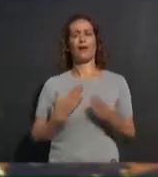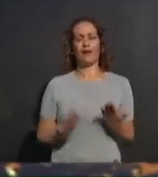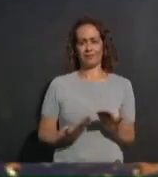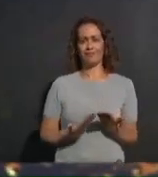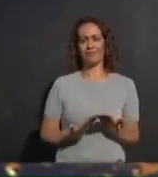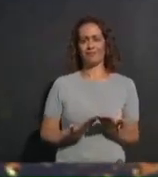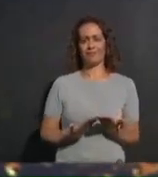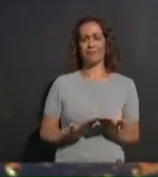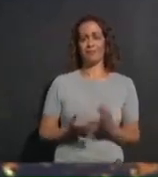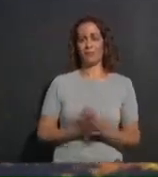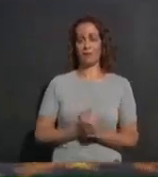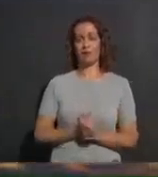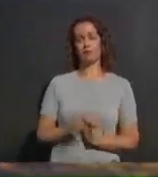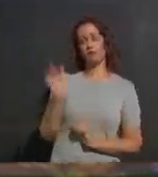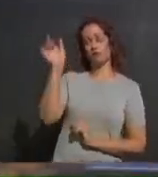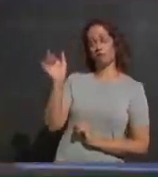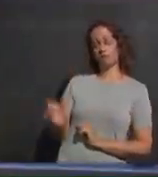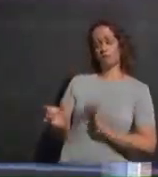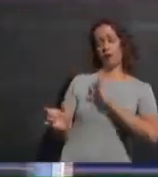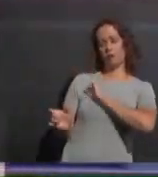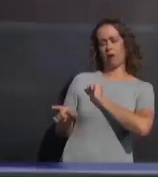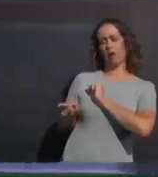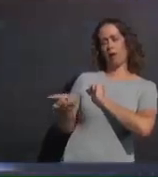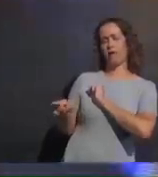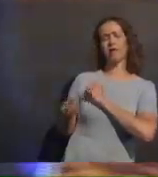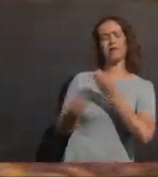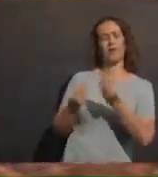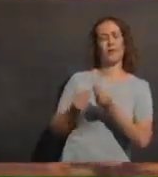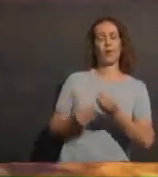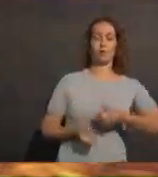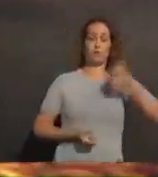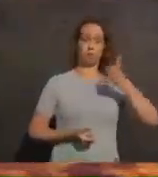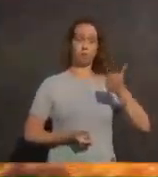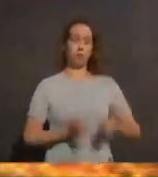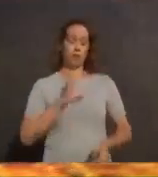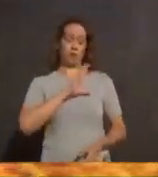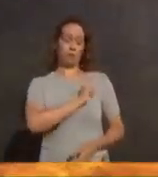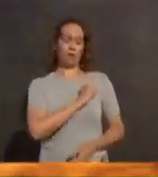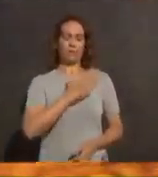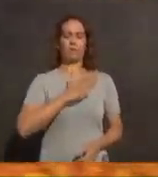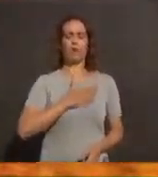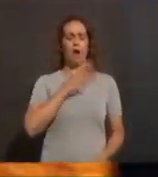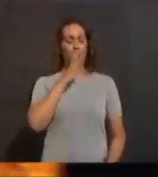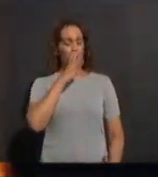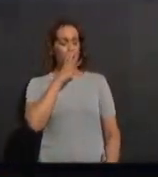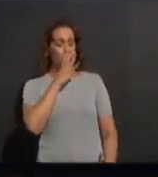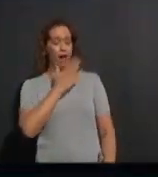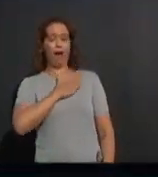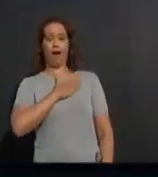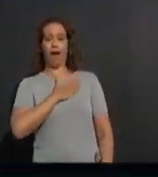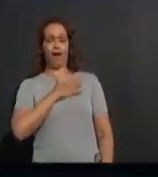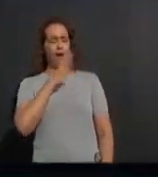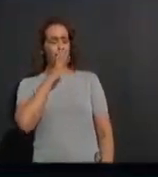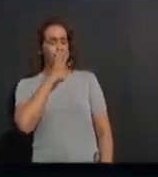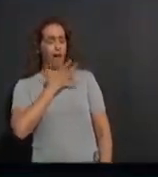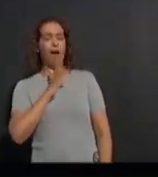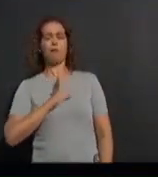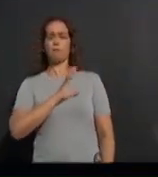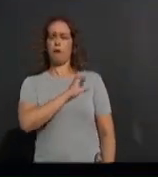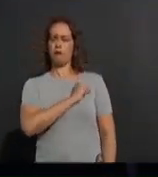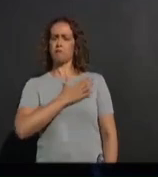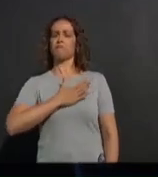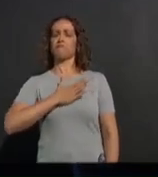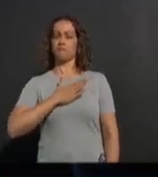como você se ama. Nós precisamos voltar a nos admirar e a nos amar e a